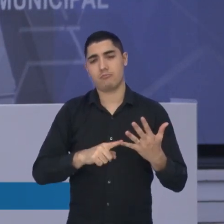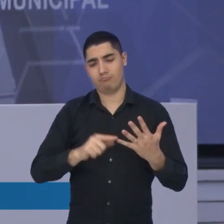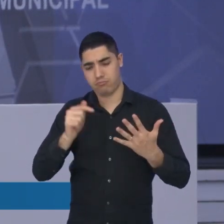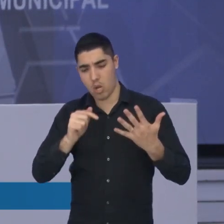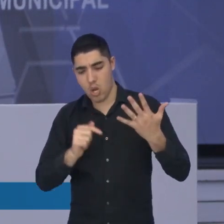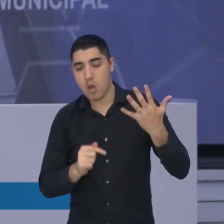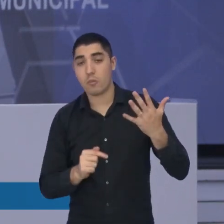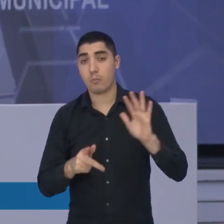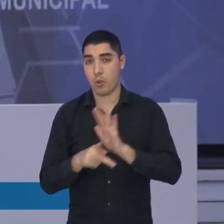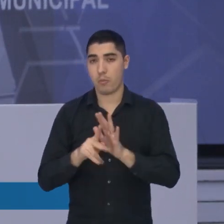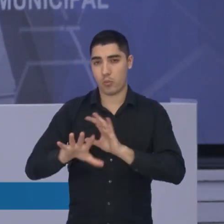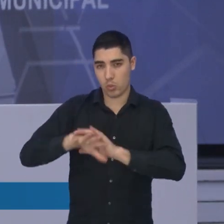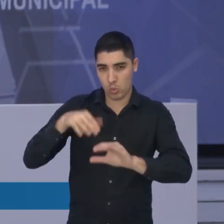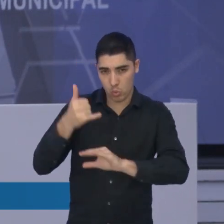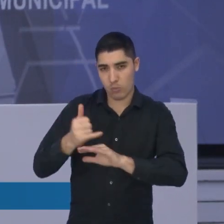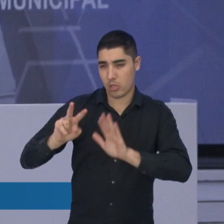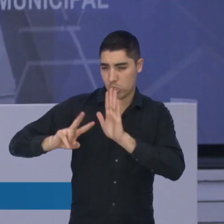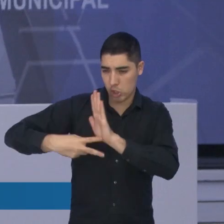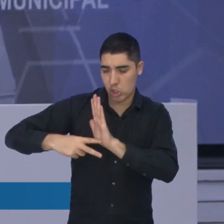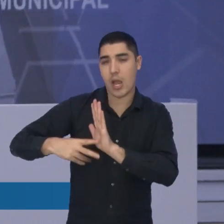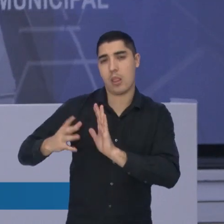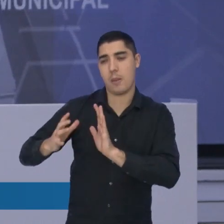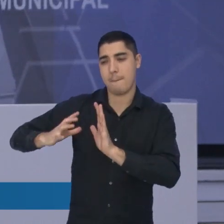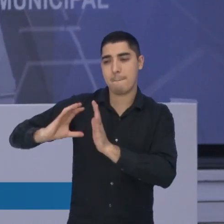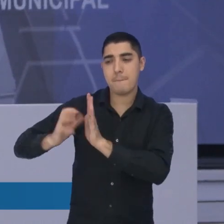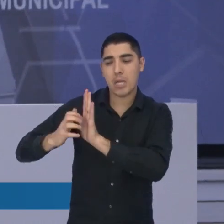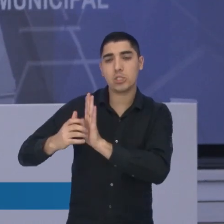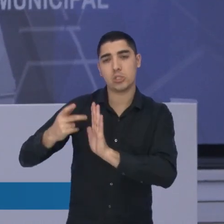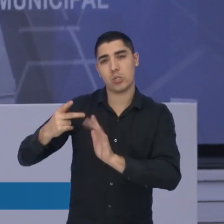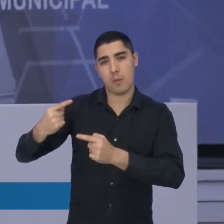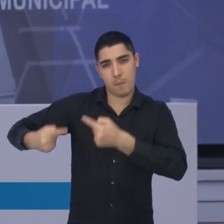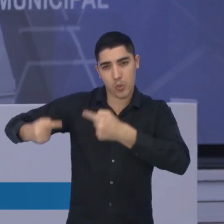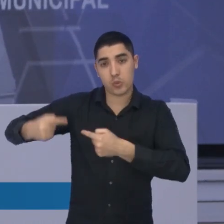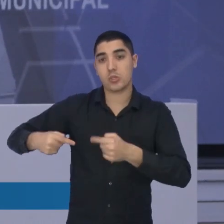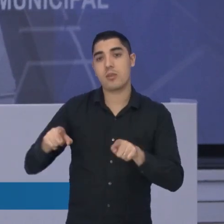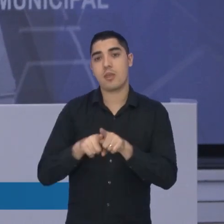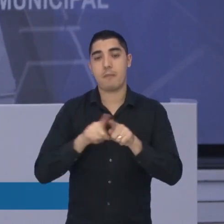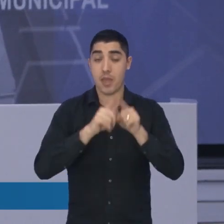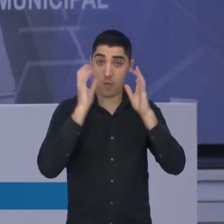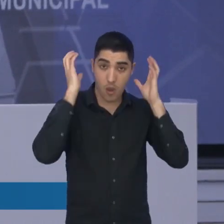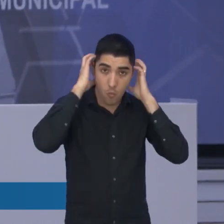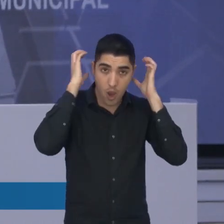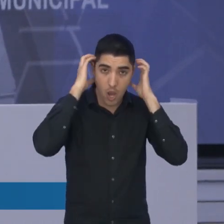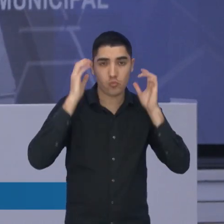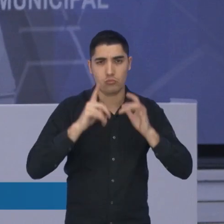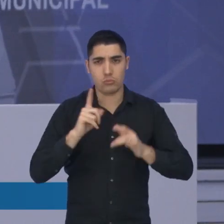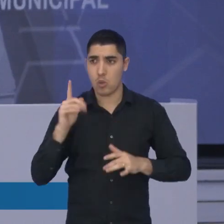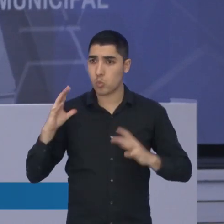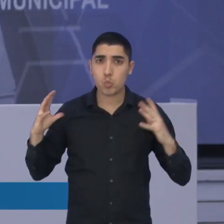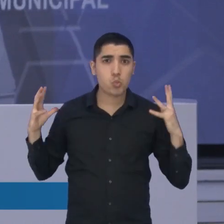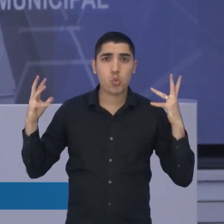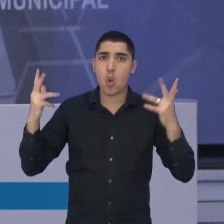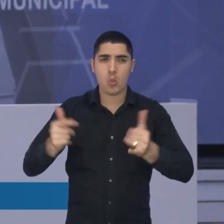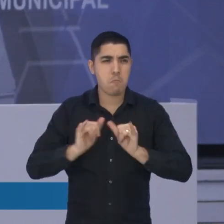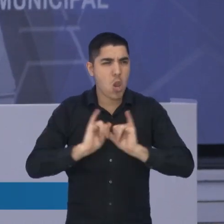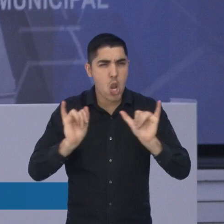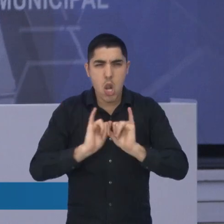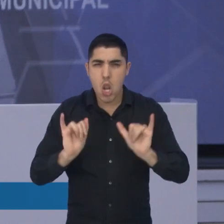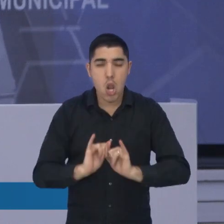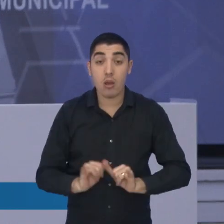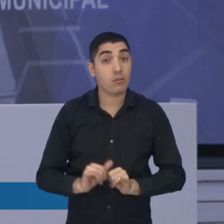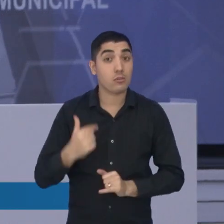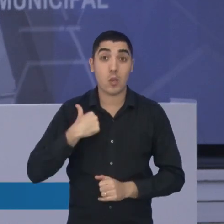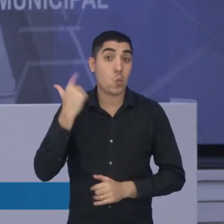canais no YouTube de sindicato e partidos políticos, web rádios, fizeram tanta divulgação e entrevistas que eu perdi a